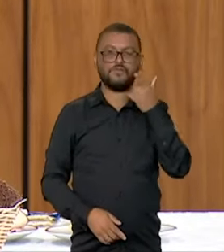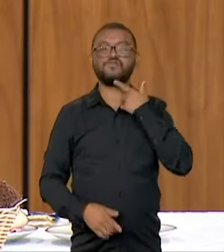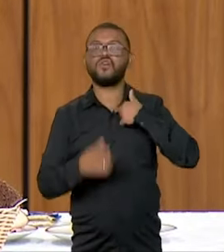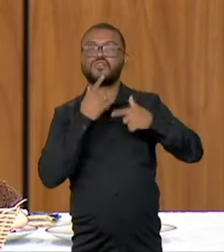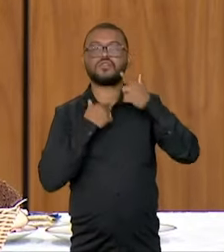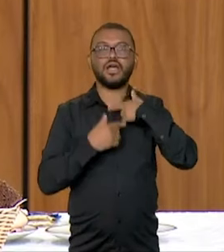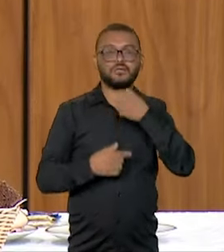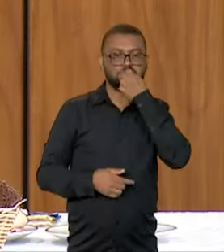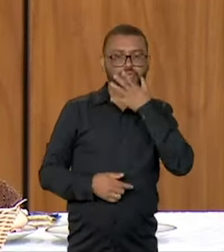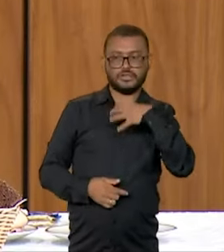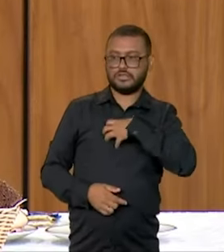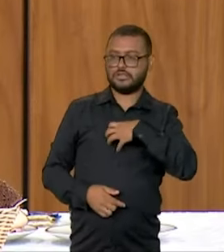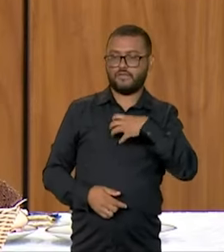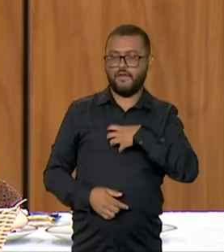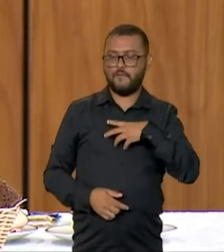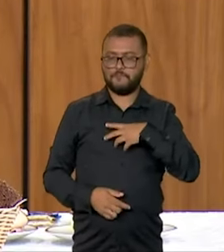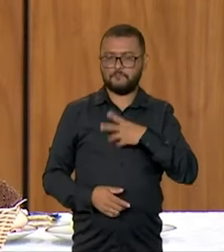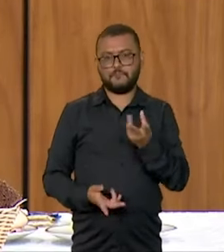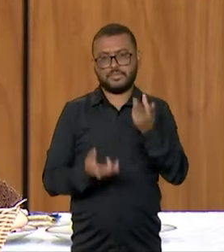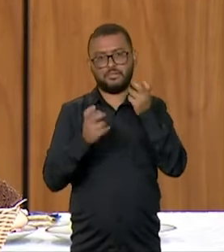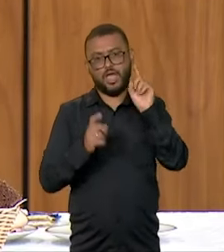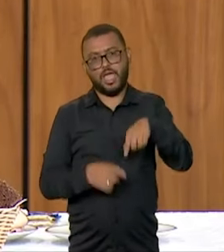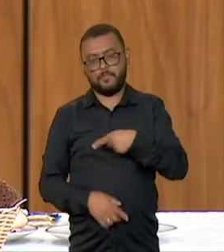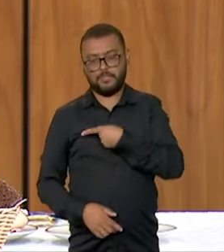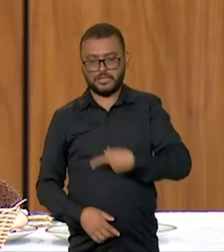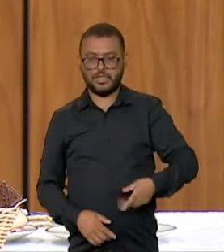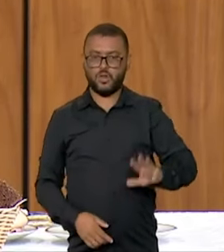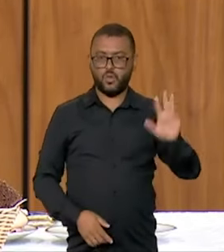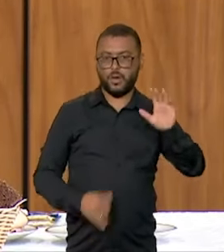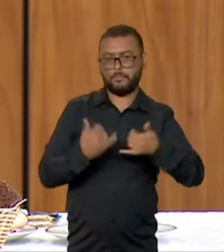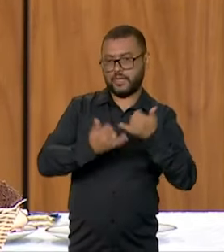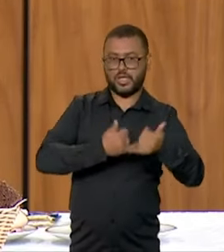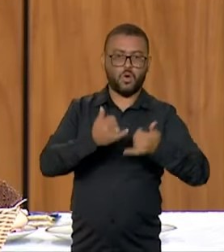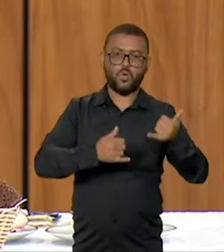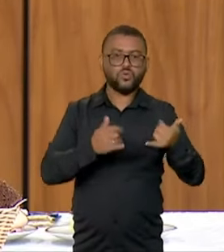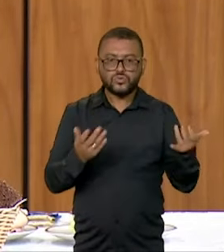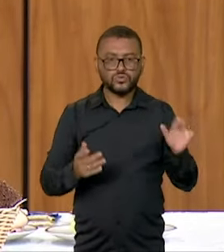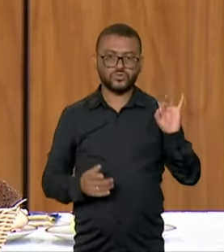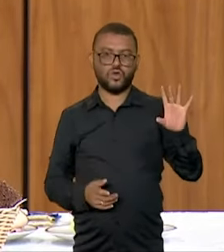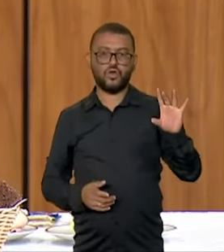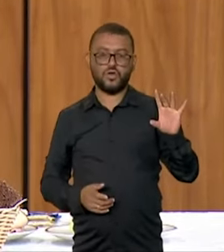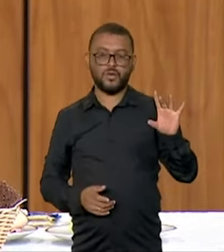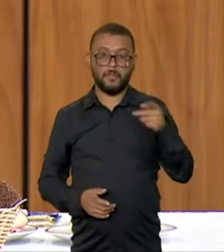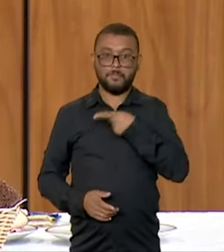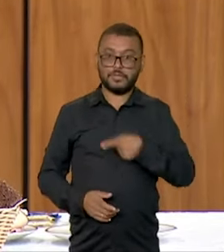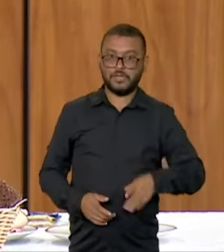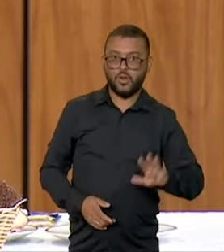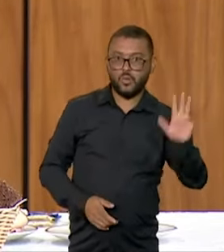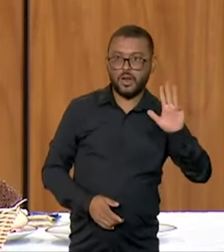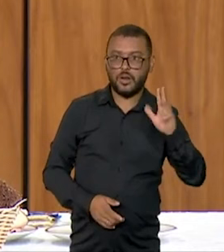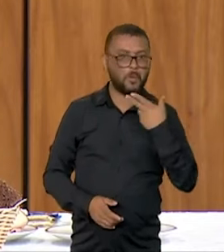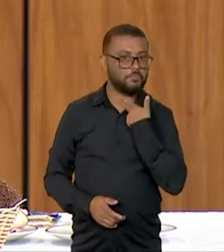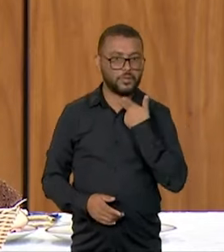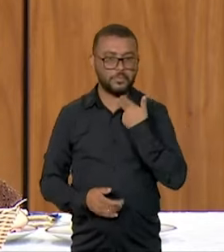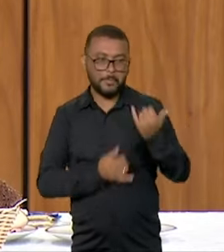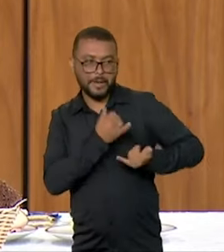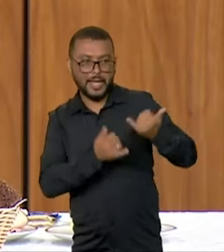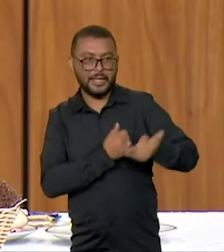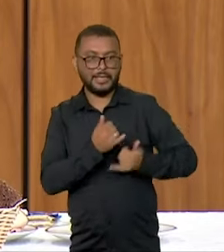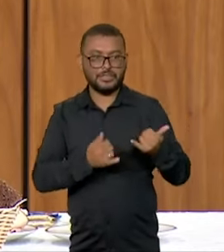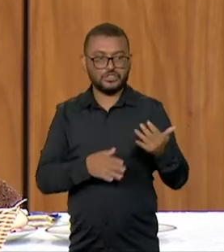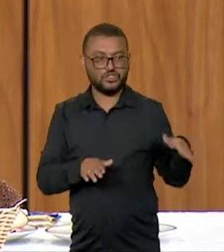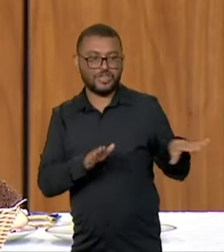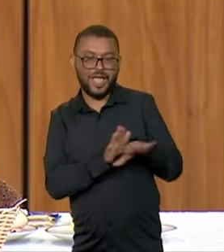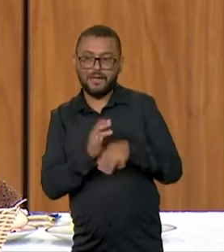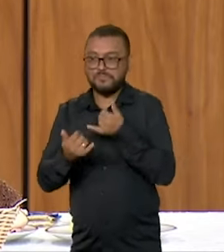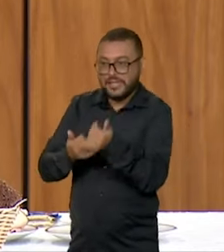bom senso e estava lá presente, viu que foi uma brincadeira. Desse jeito, o presidente Lula não vai poder nem brincar mais, né? É capaz de ele chegar aqui e